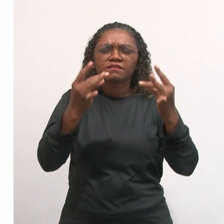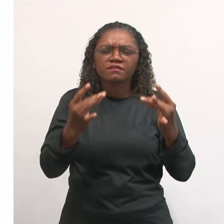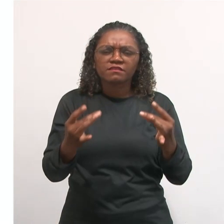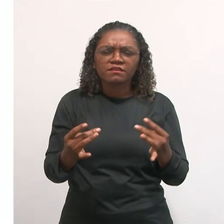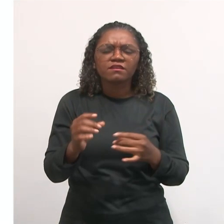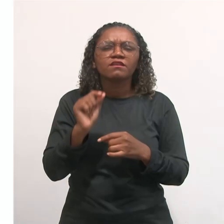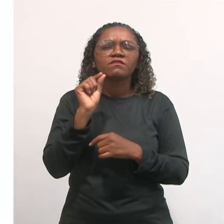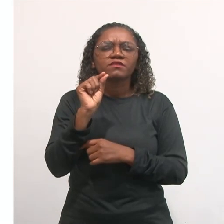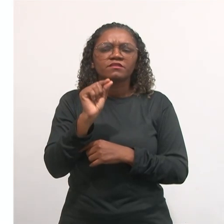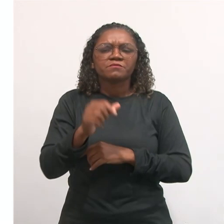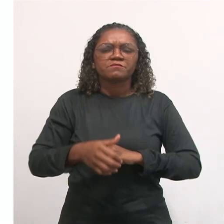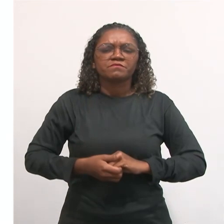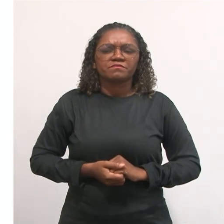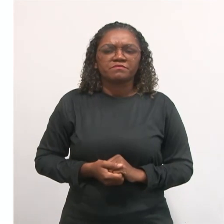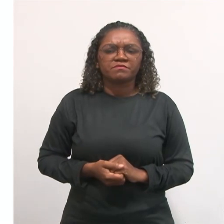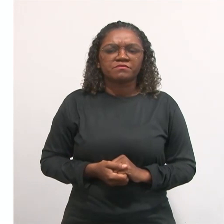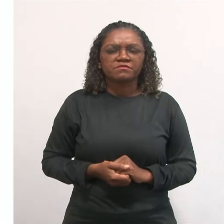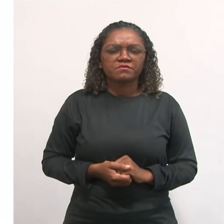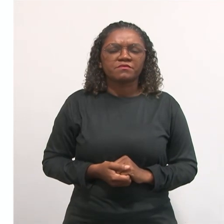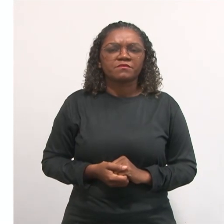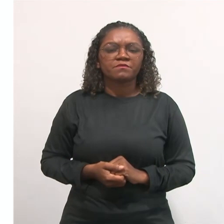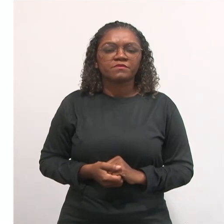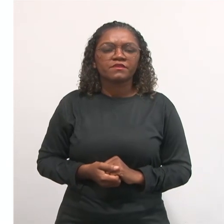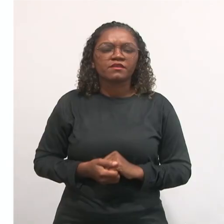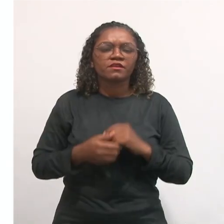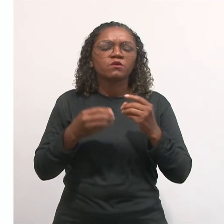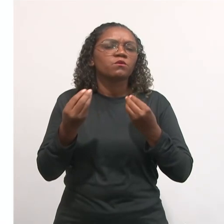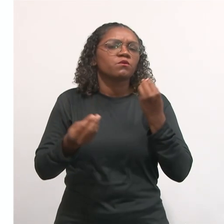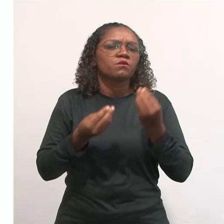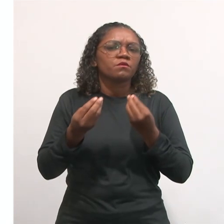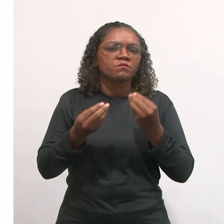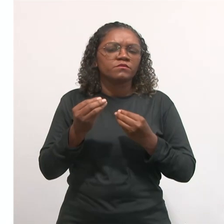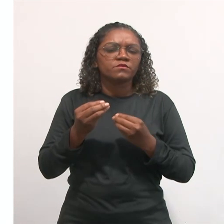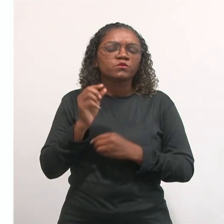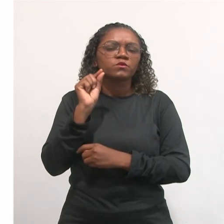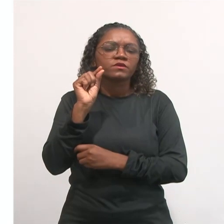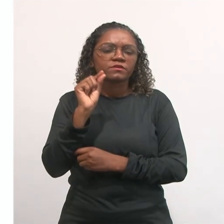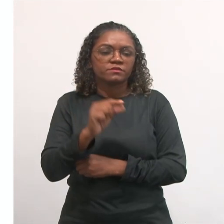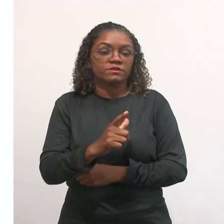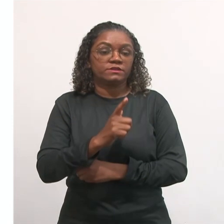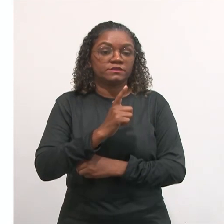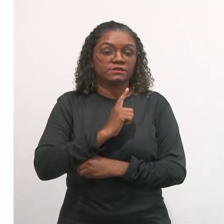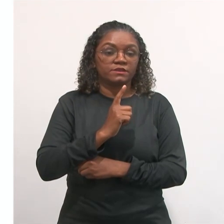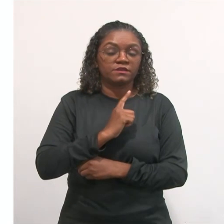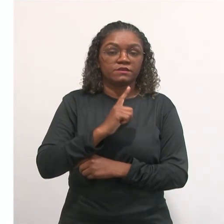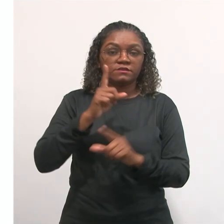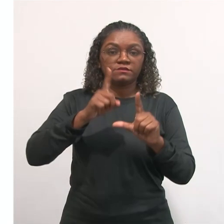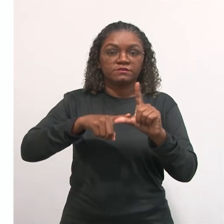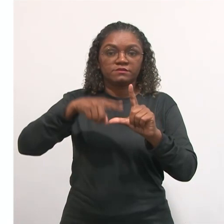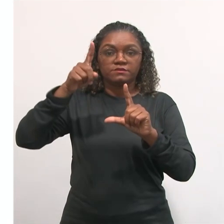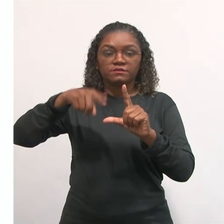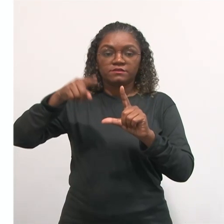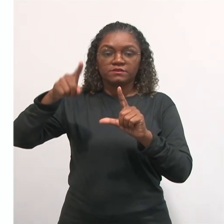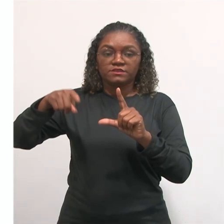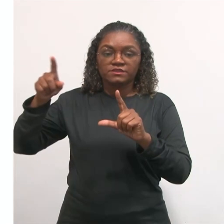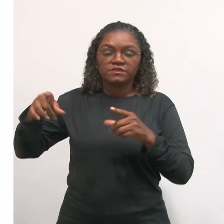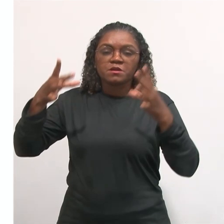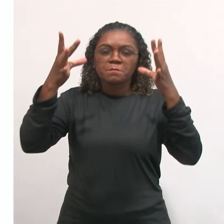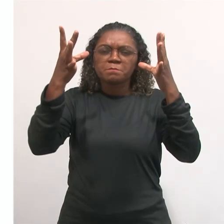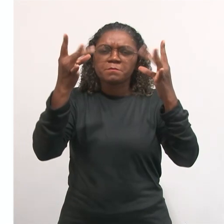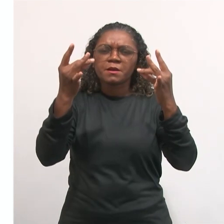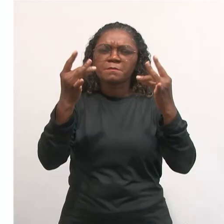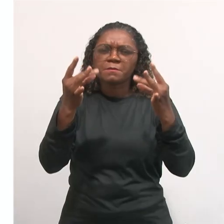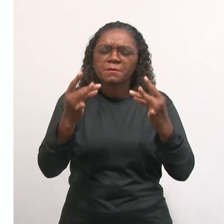esses elementos. A estatística descritiva e inferencial. O que a gente vai ver agora? A estatística descritiva leva em consideração